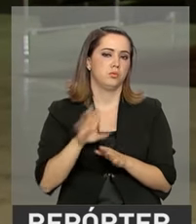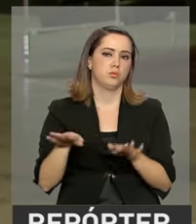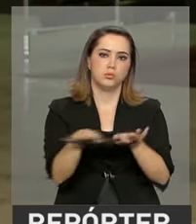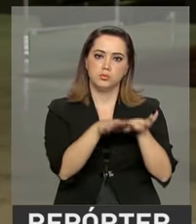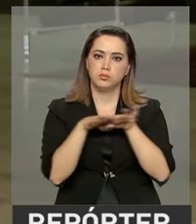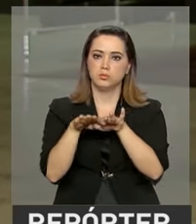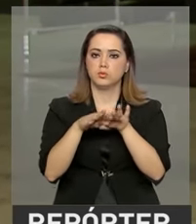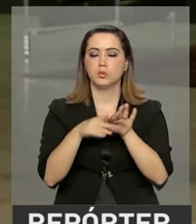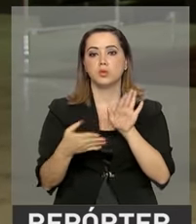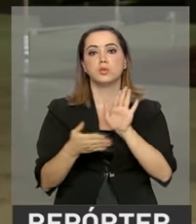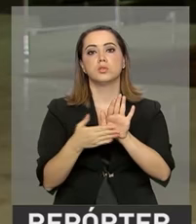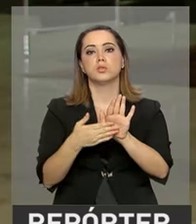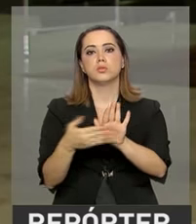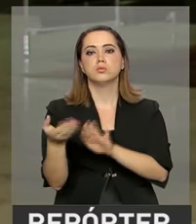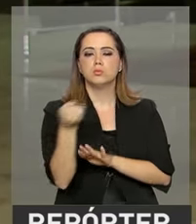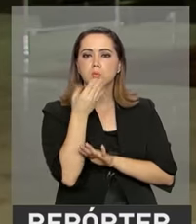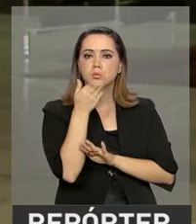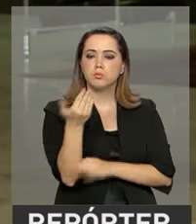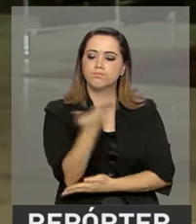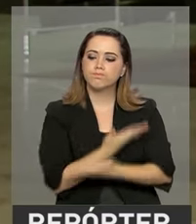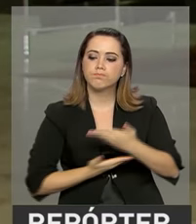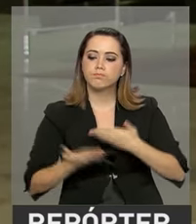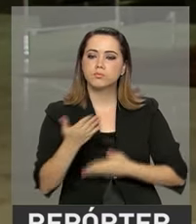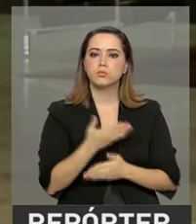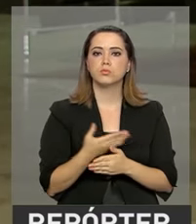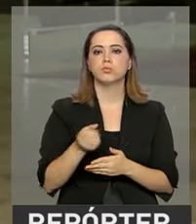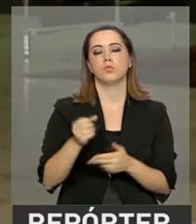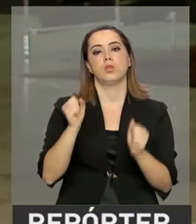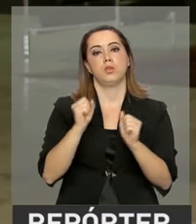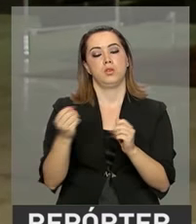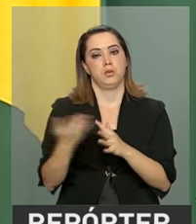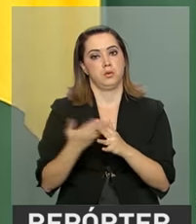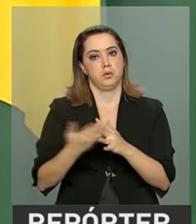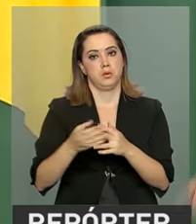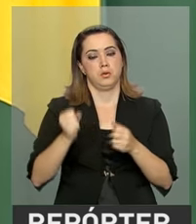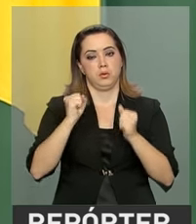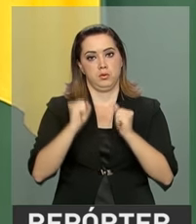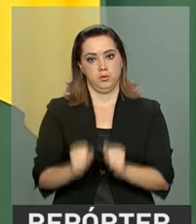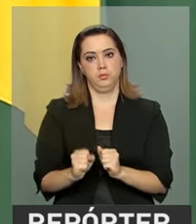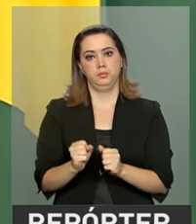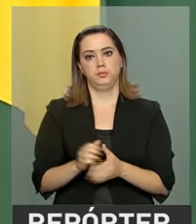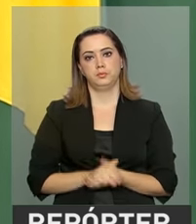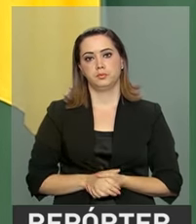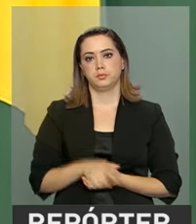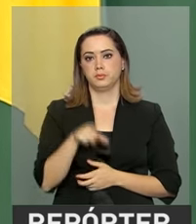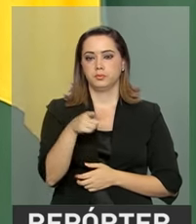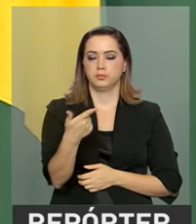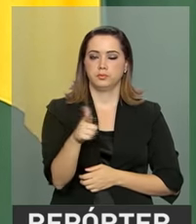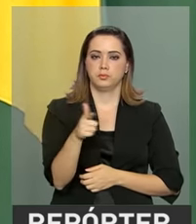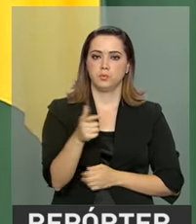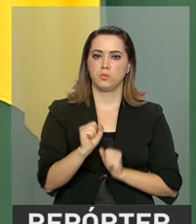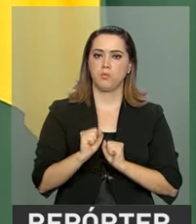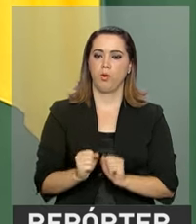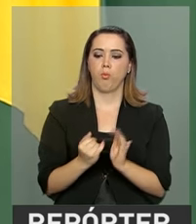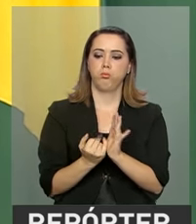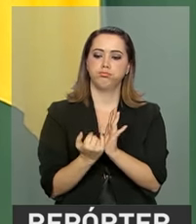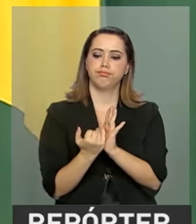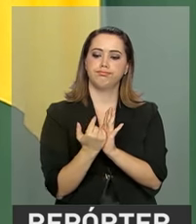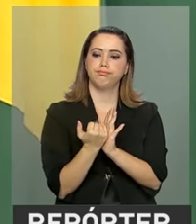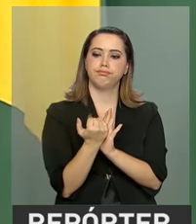e demonstram as boas relações entre os poderes. Não poderia haver aumentos,